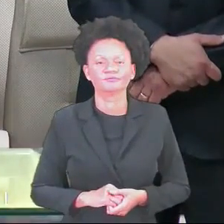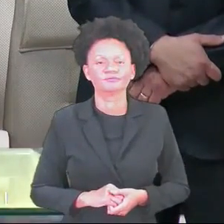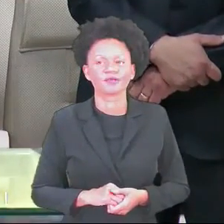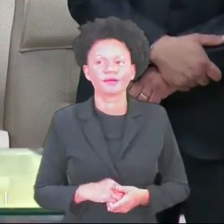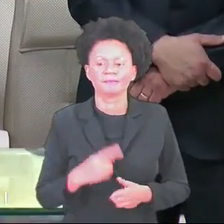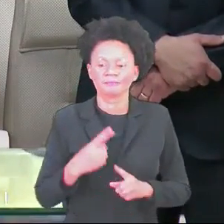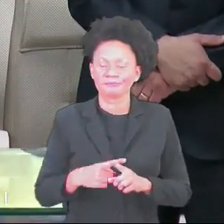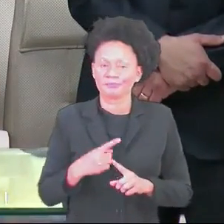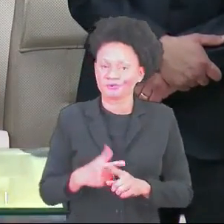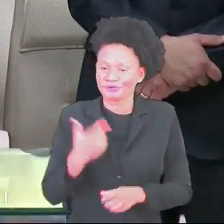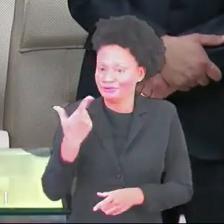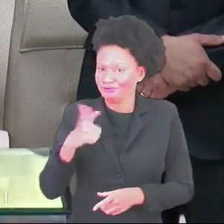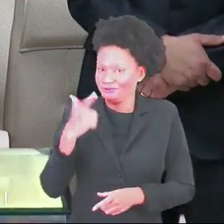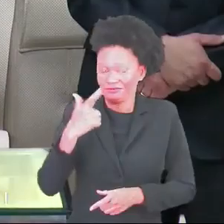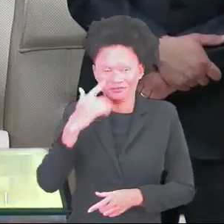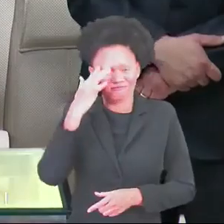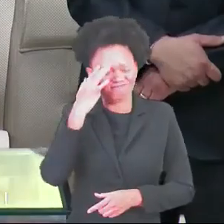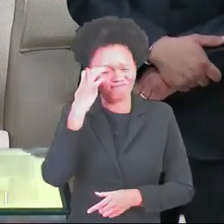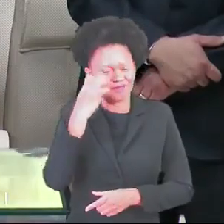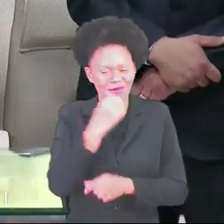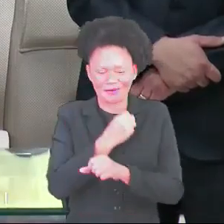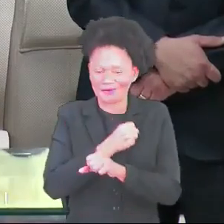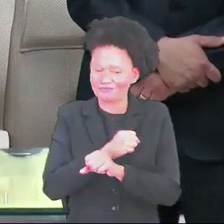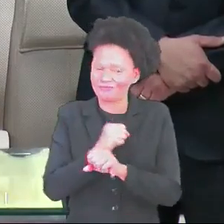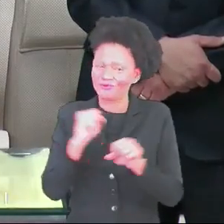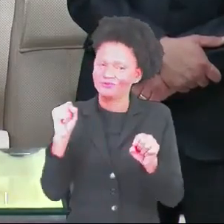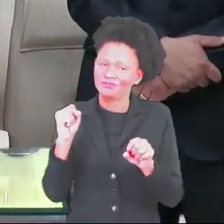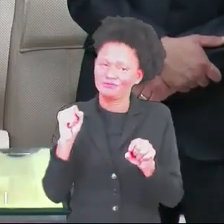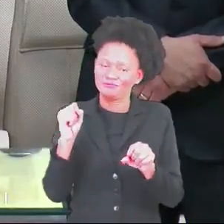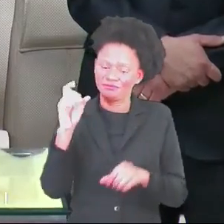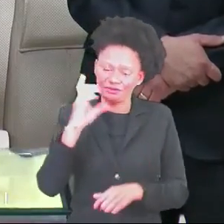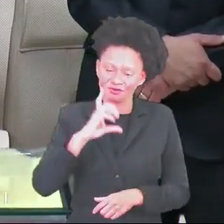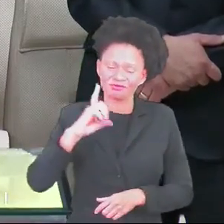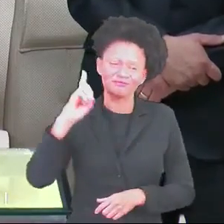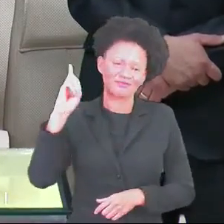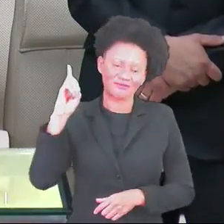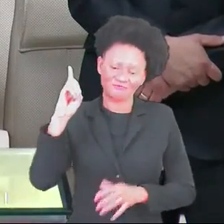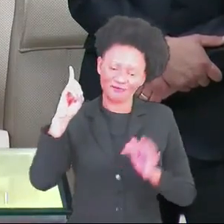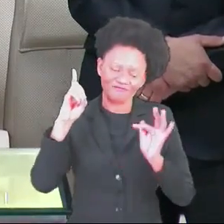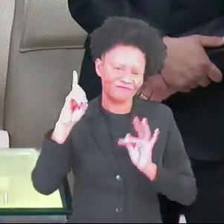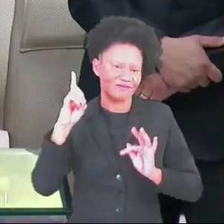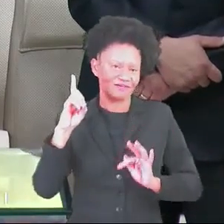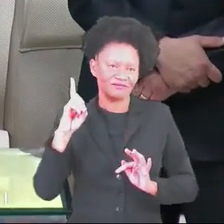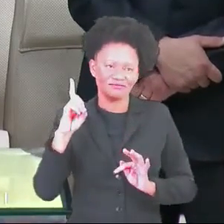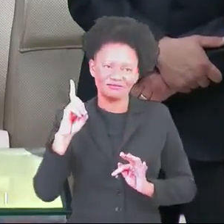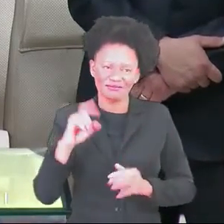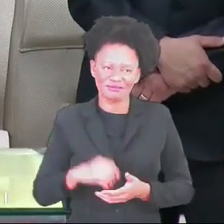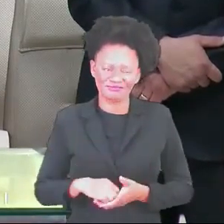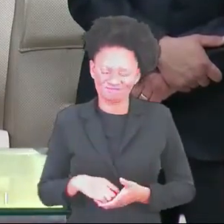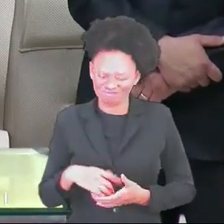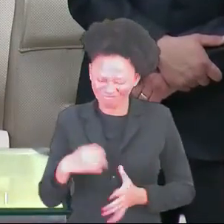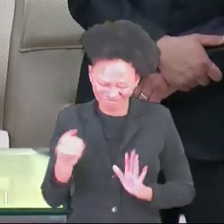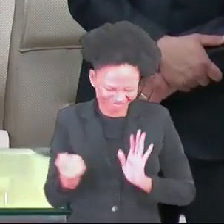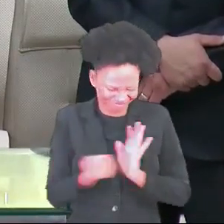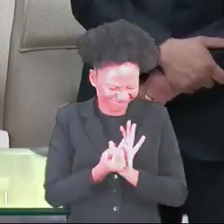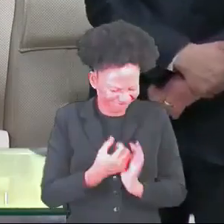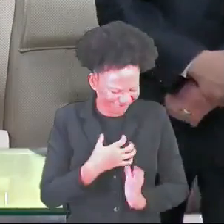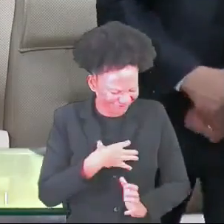Porque sem fé é impossível. Irmãos, essa palavra me marca no